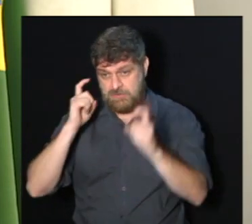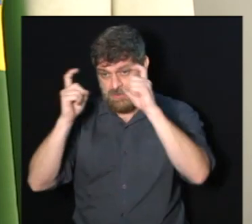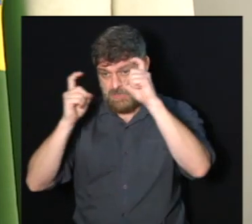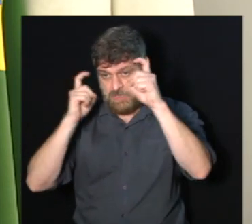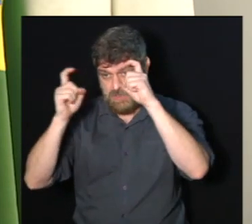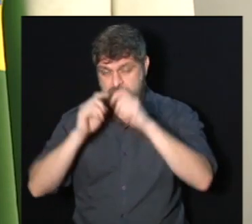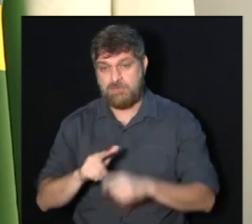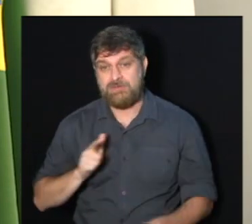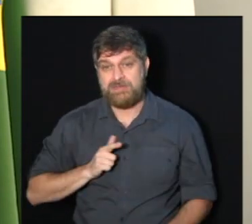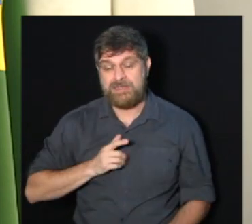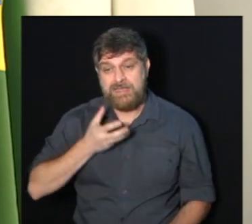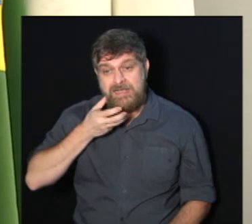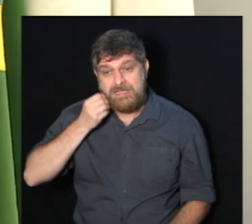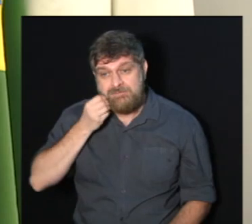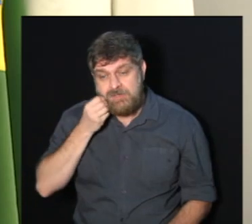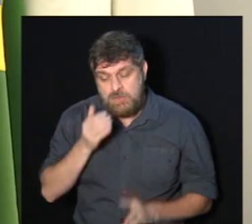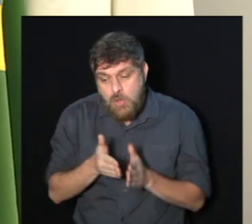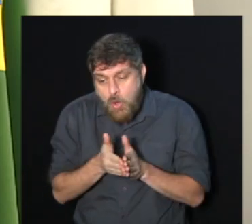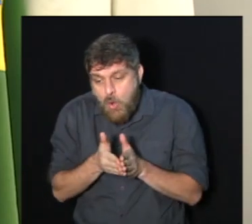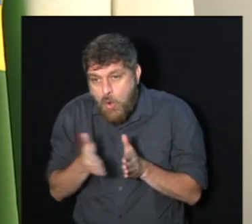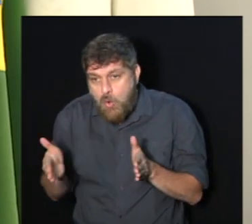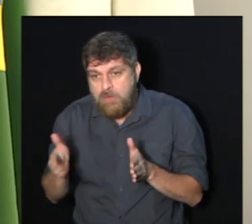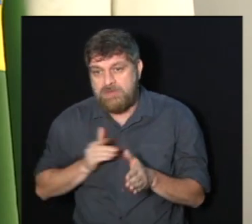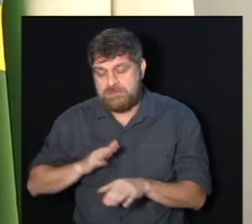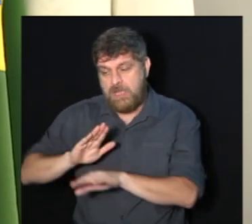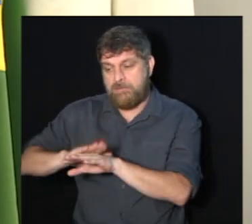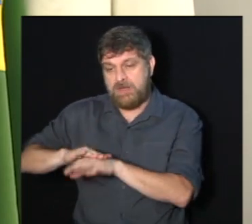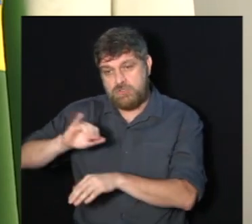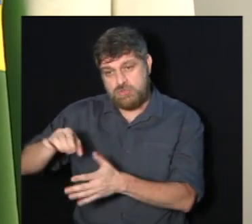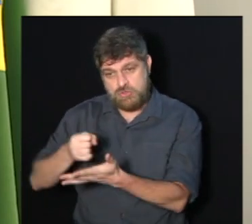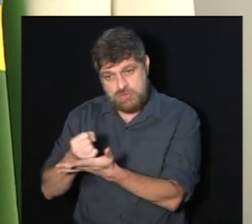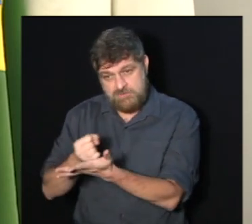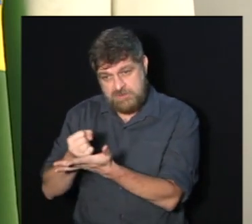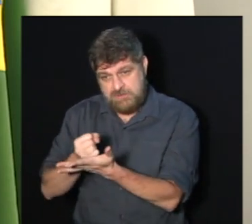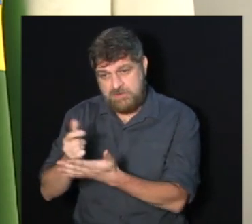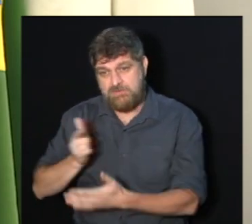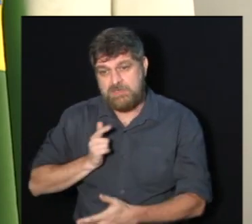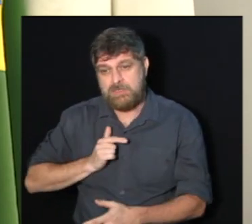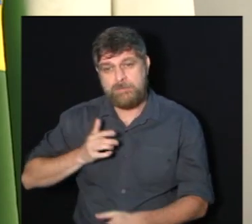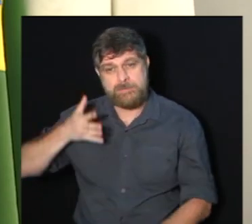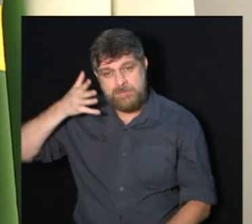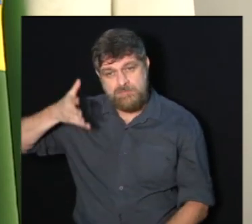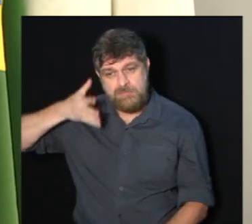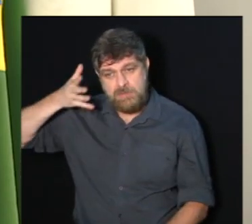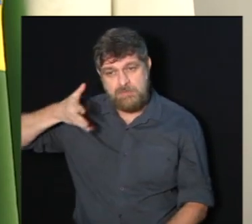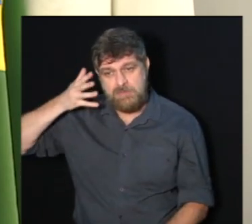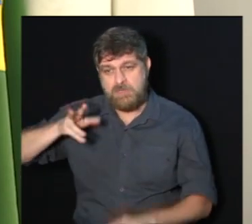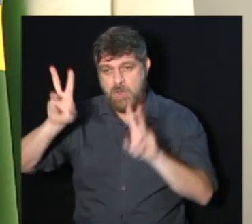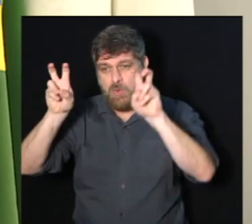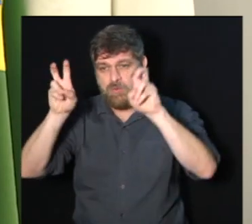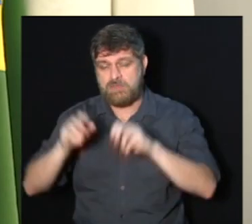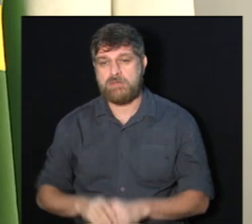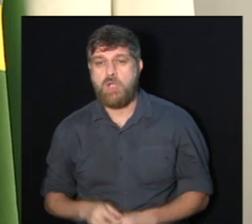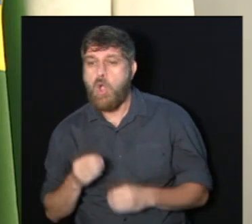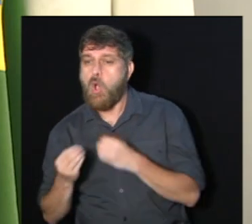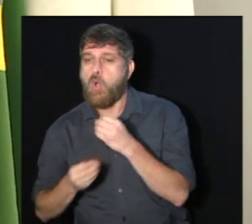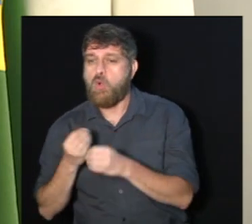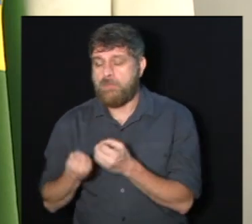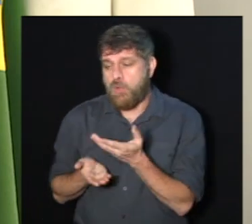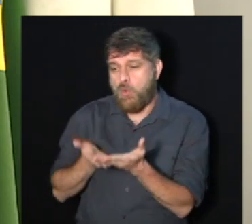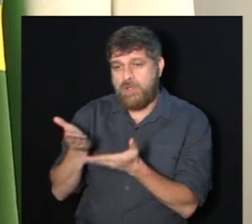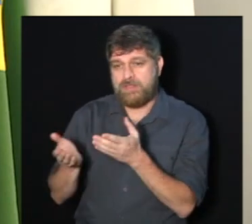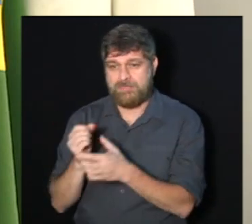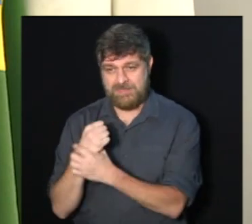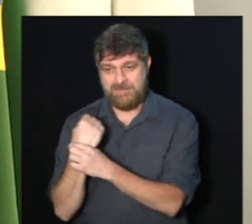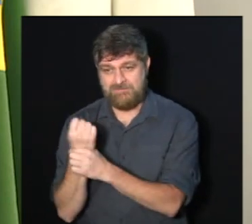parte, por iniciativa do gabinete do vereador Jorge da Farmácia, vai falar a respeito da evolução da